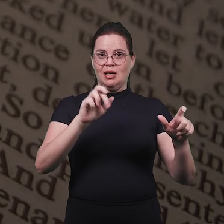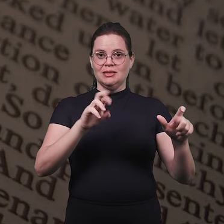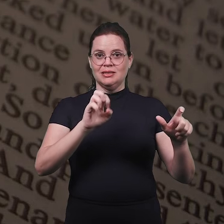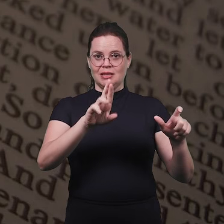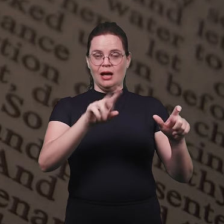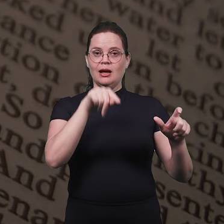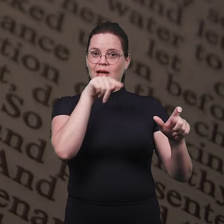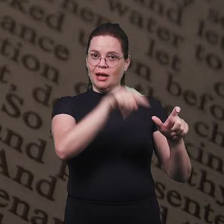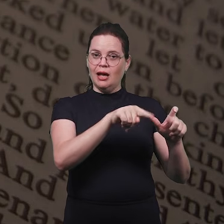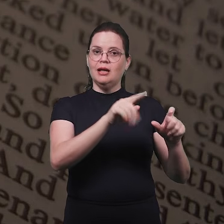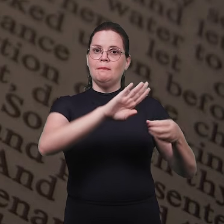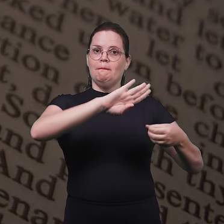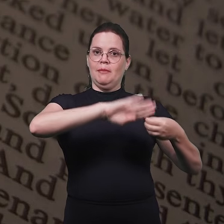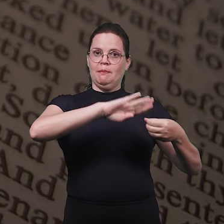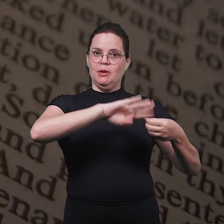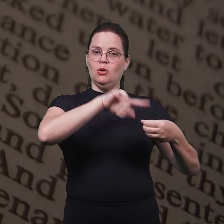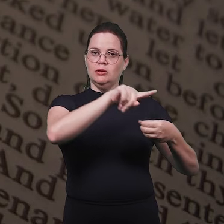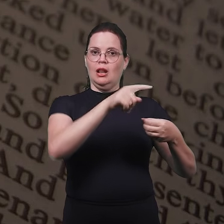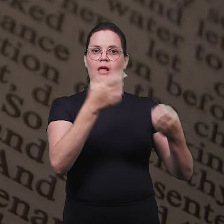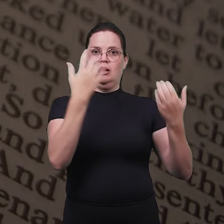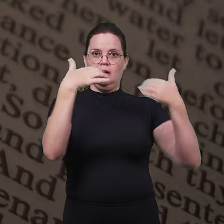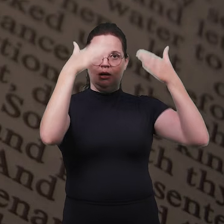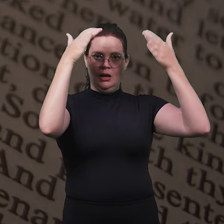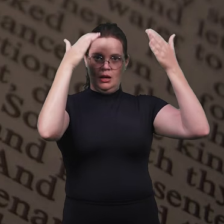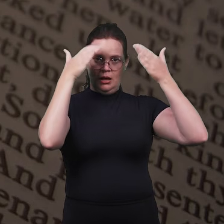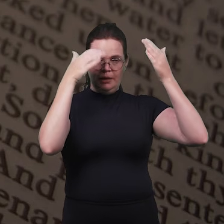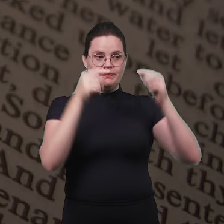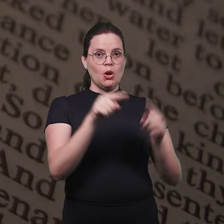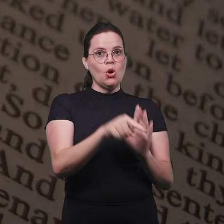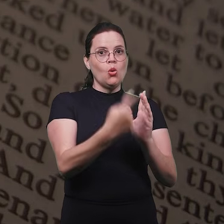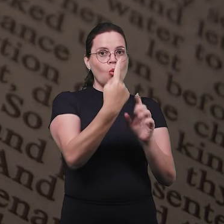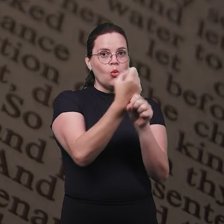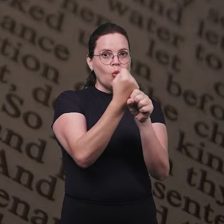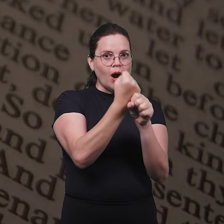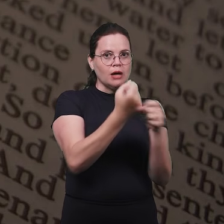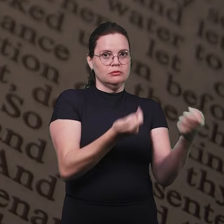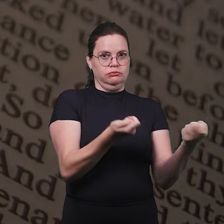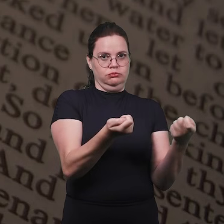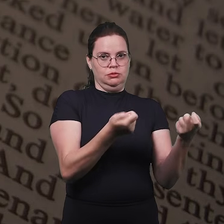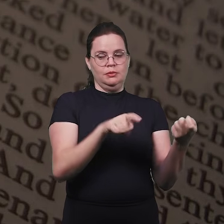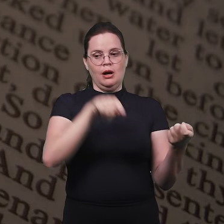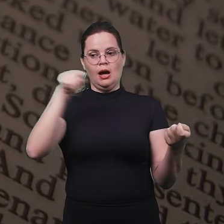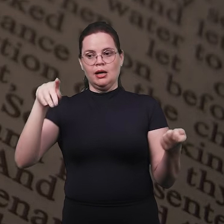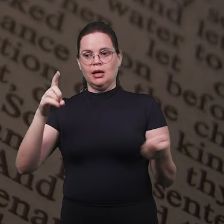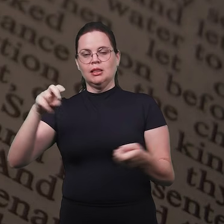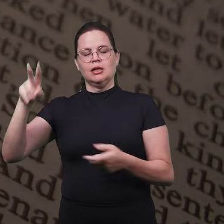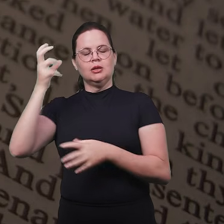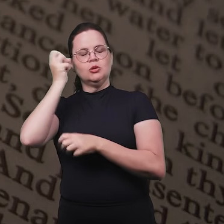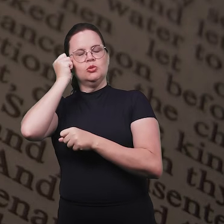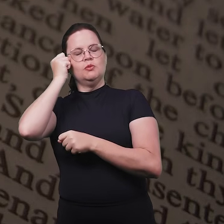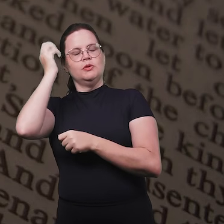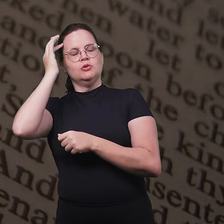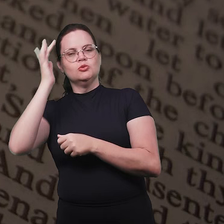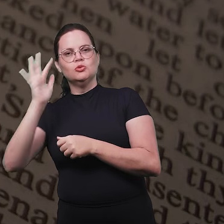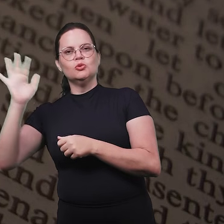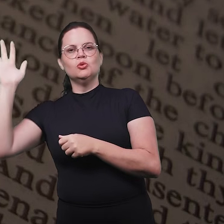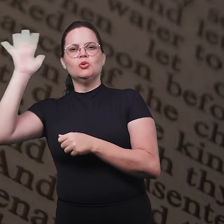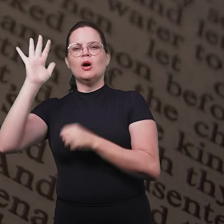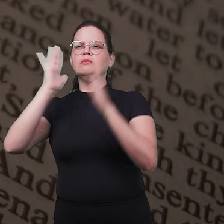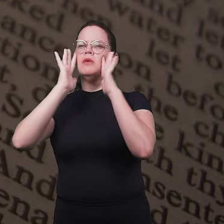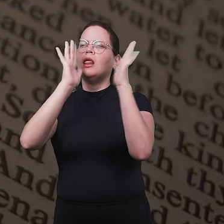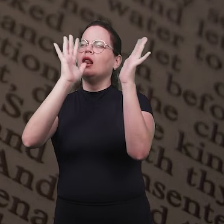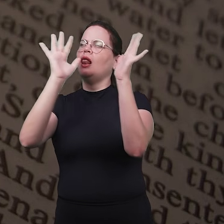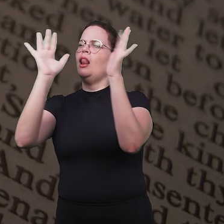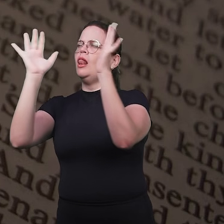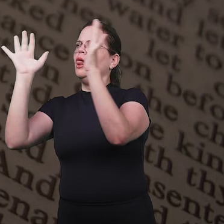rei de Babilônia, teve Daniel na sua cama um sonho e visões da sua cabeça. Escreveu logo o sonho